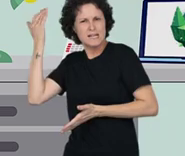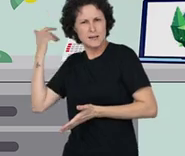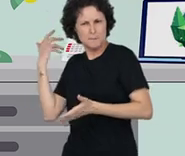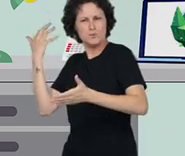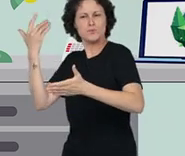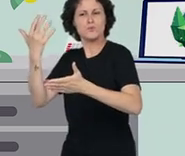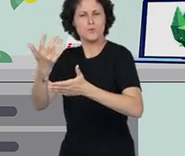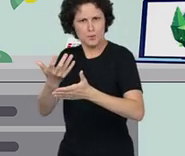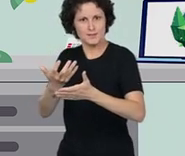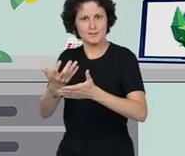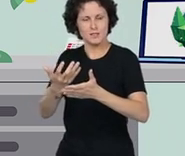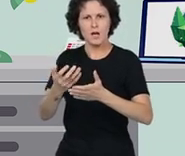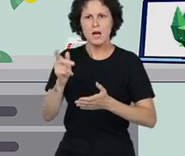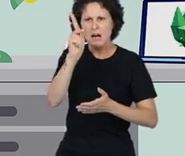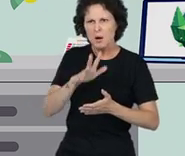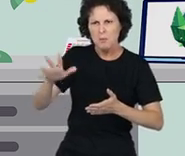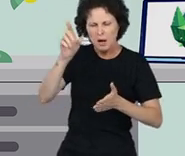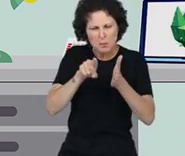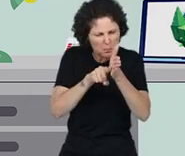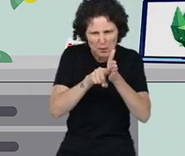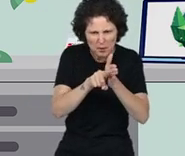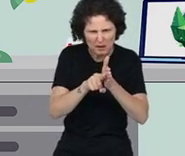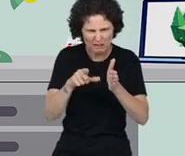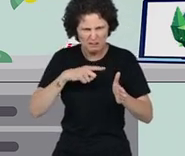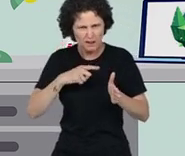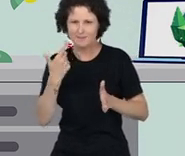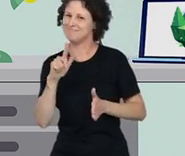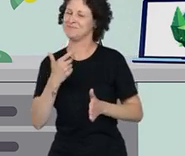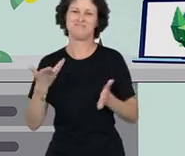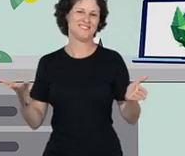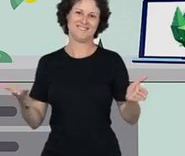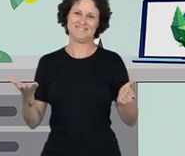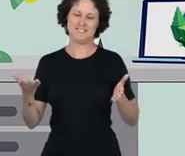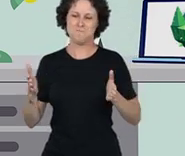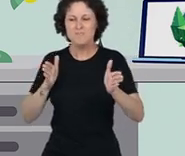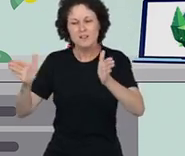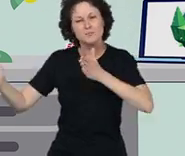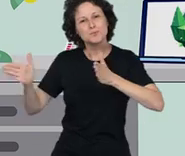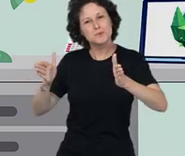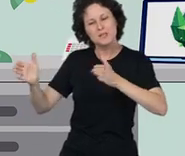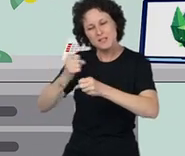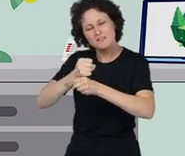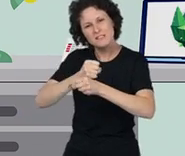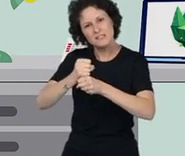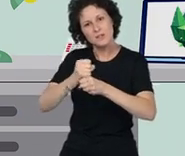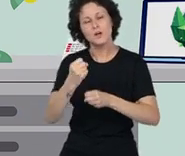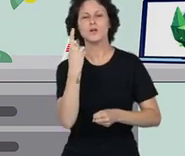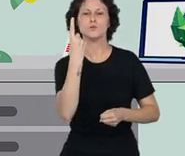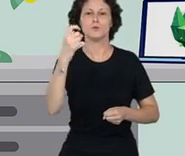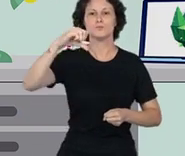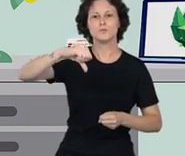relevo não aparecia em mapas e estudos de pesquisadores. As depressões só foram aparecer no relevo brasileiro depois